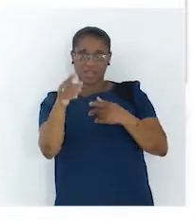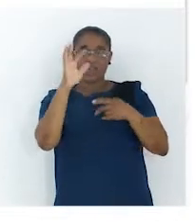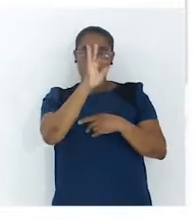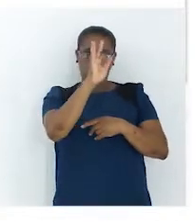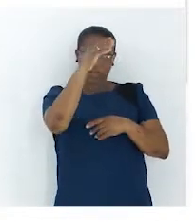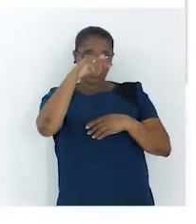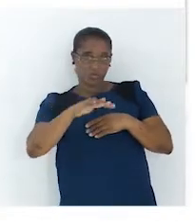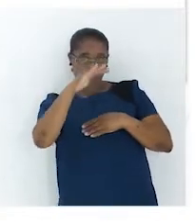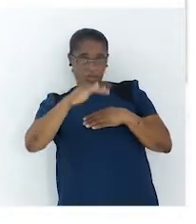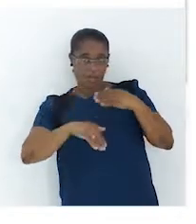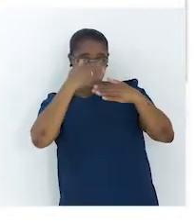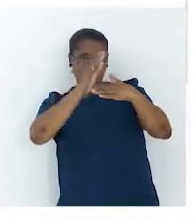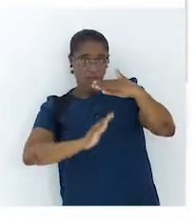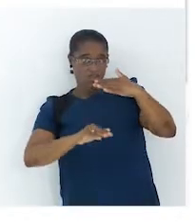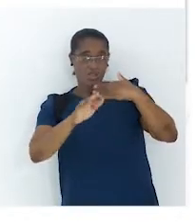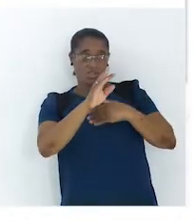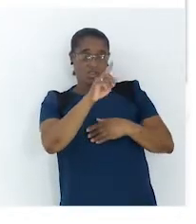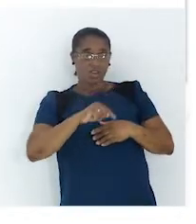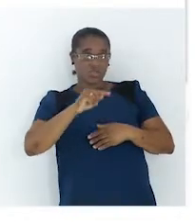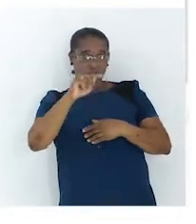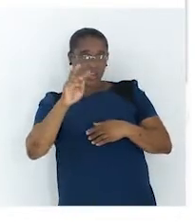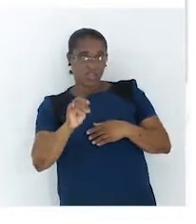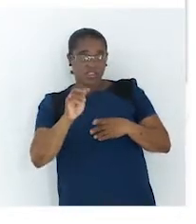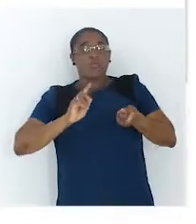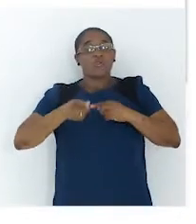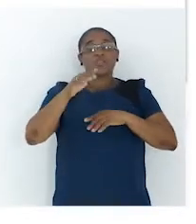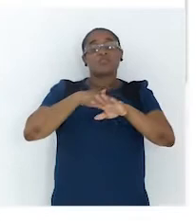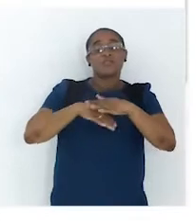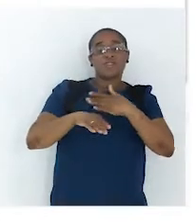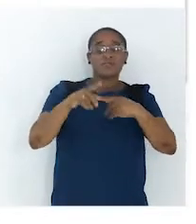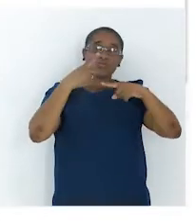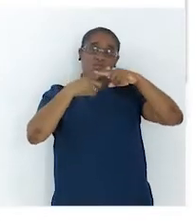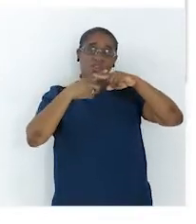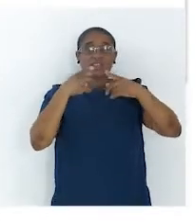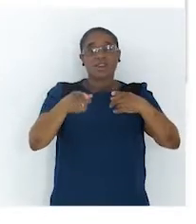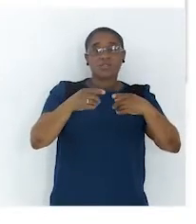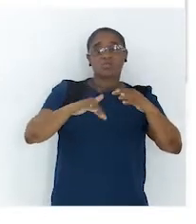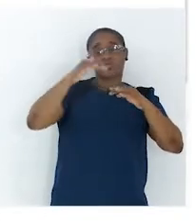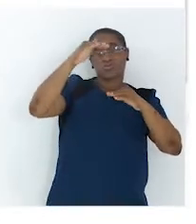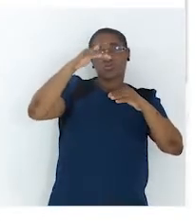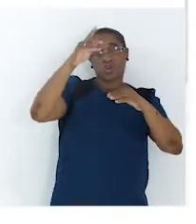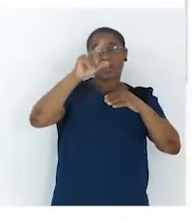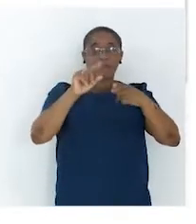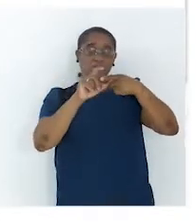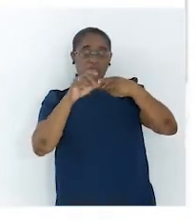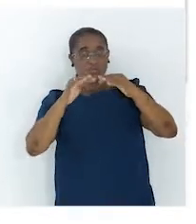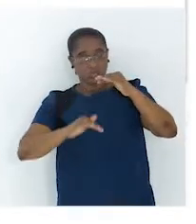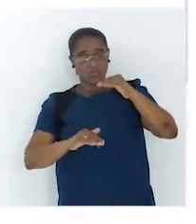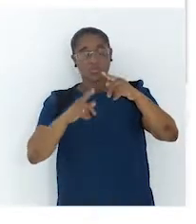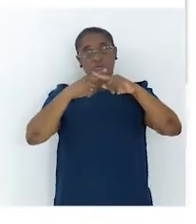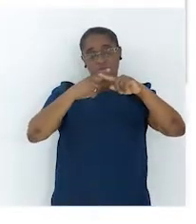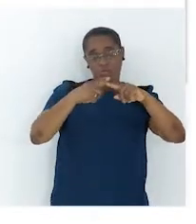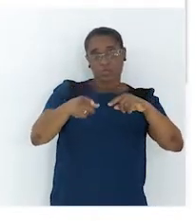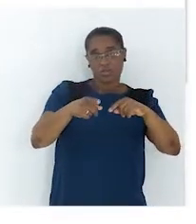sobre Vamos mudar de três Porque mesmo tempo vamos multiplicar tanto o numerador com um delineador por raiz quadrada